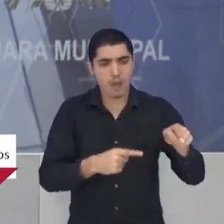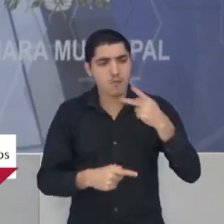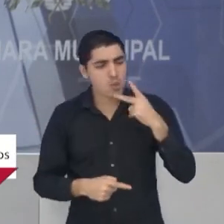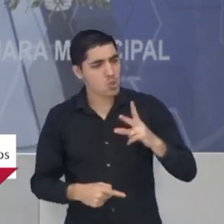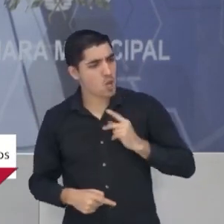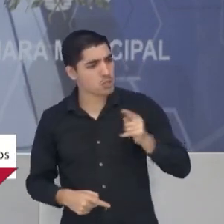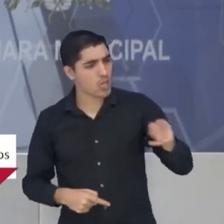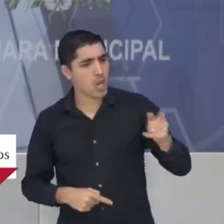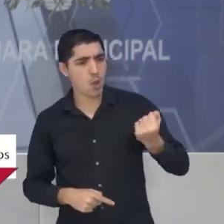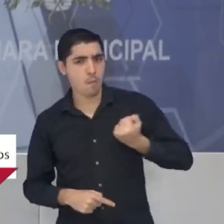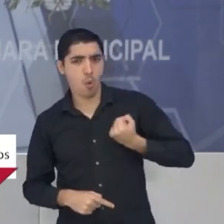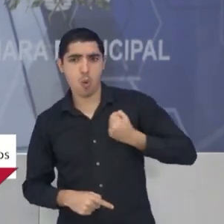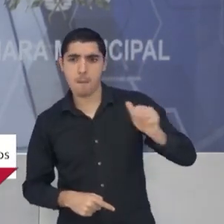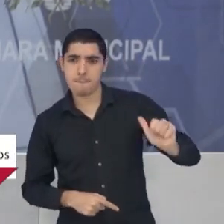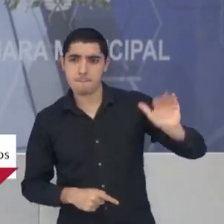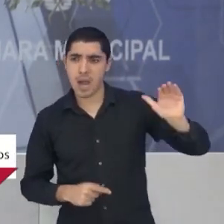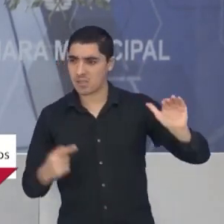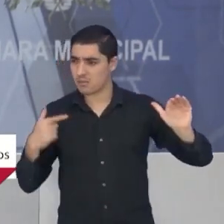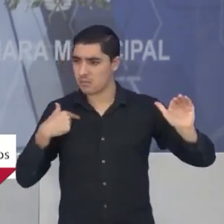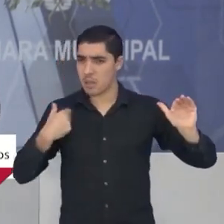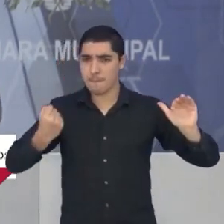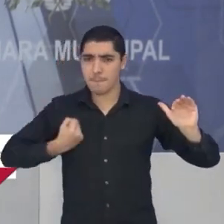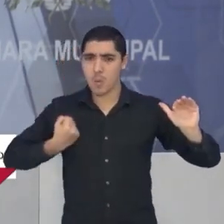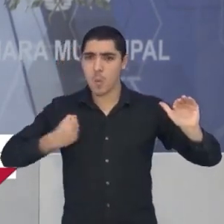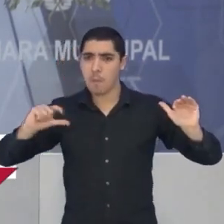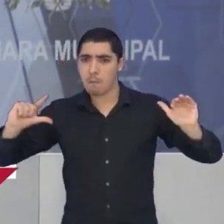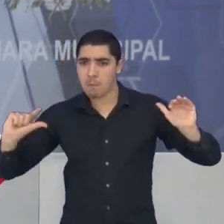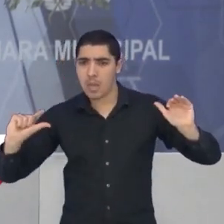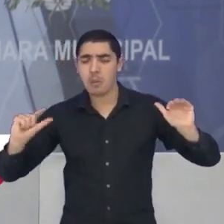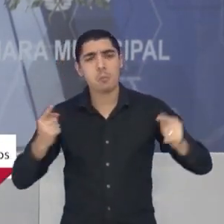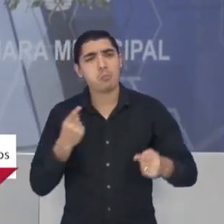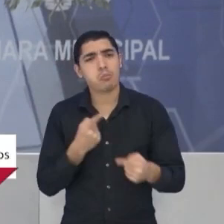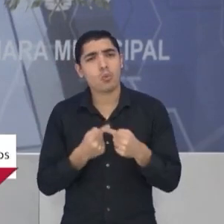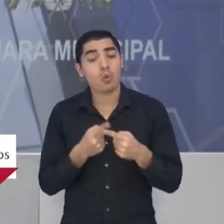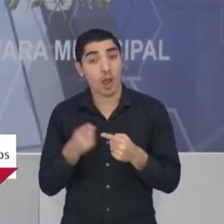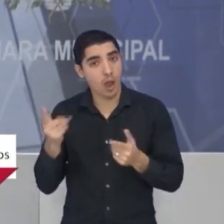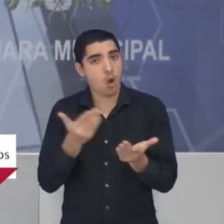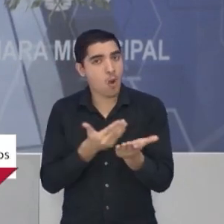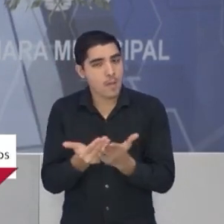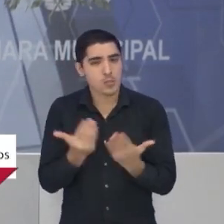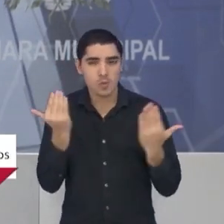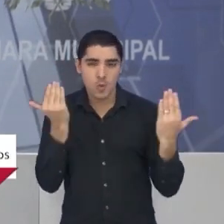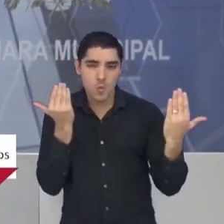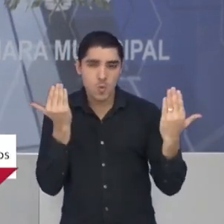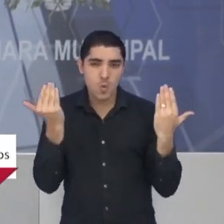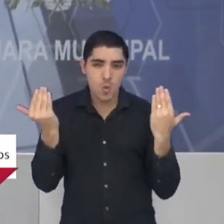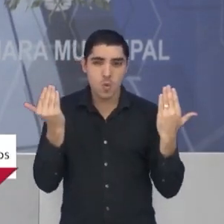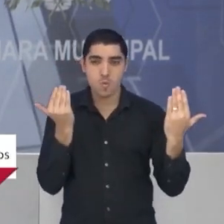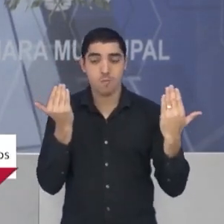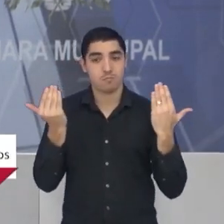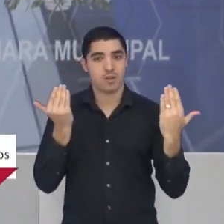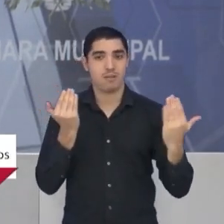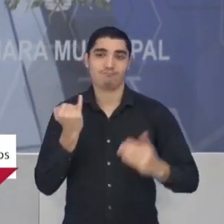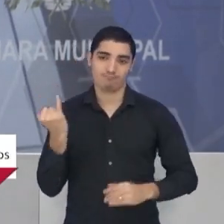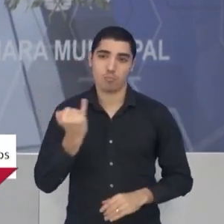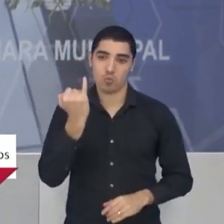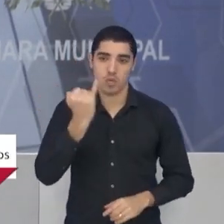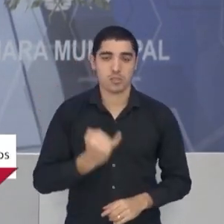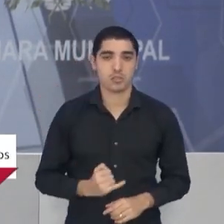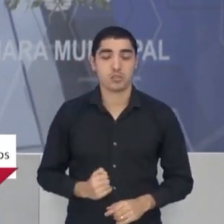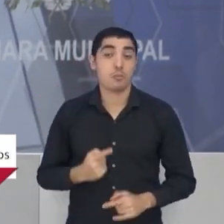o índice de efetividade da gestão Municipal deve trazer para cada um no âmbito das suas